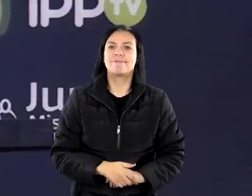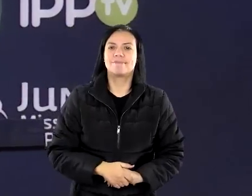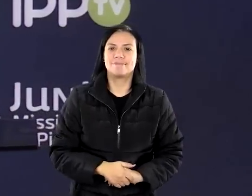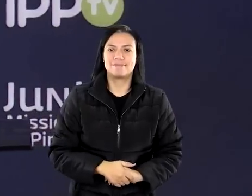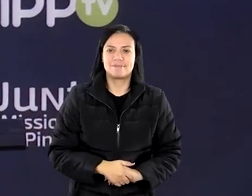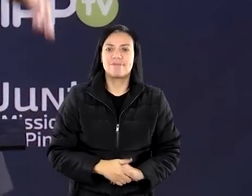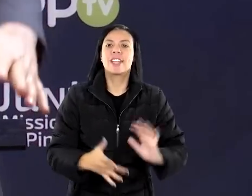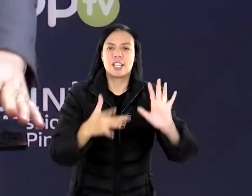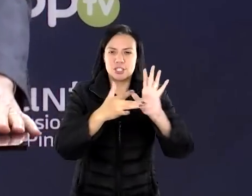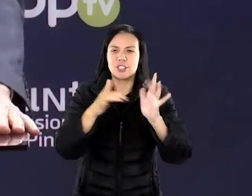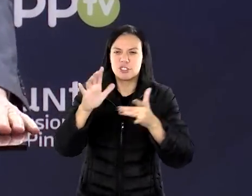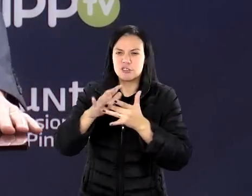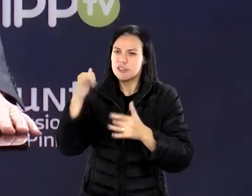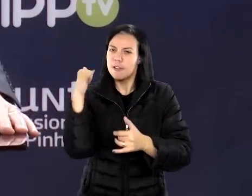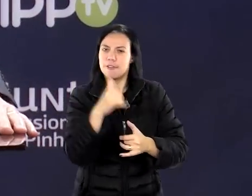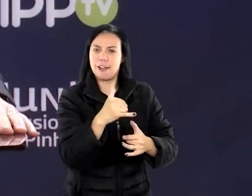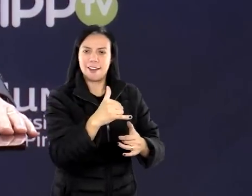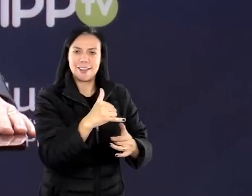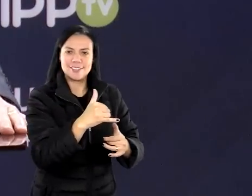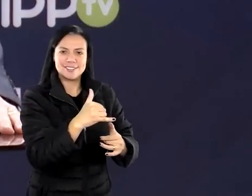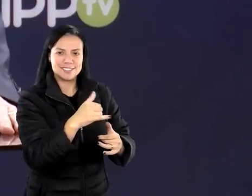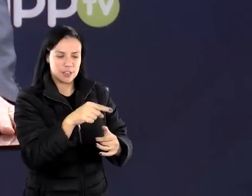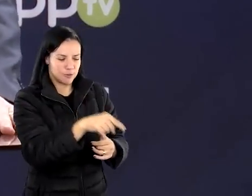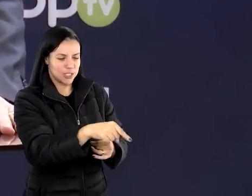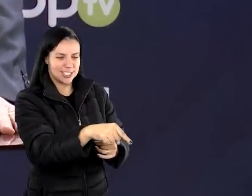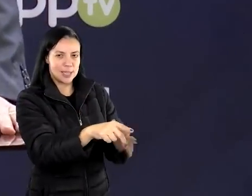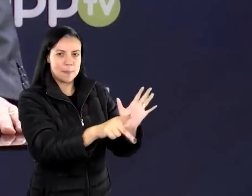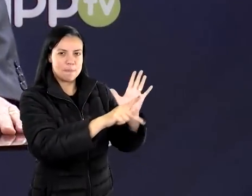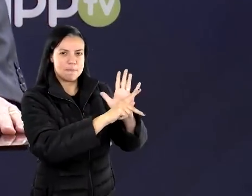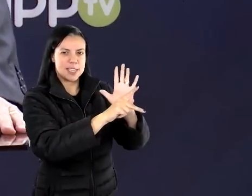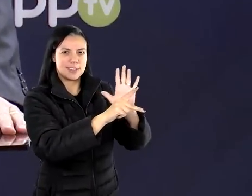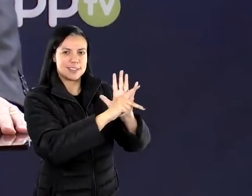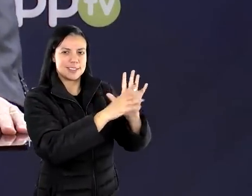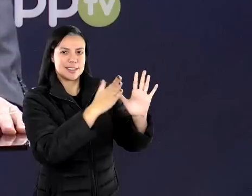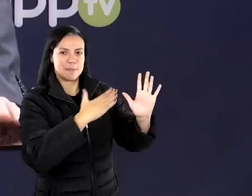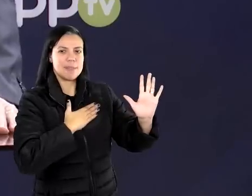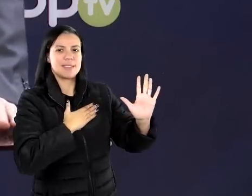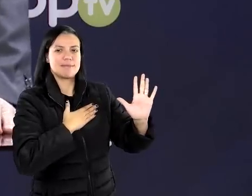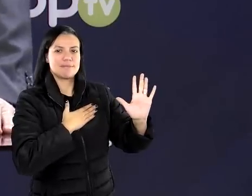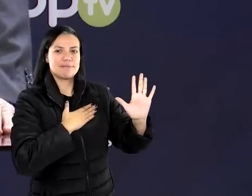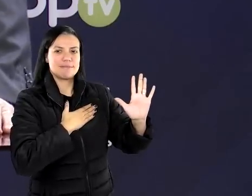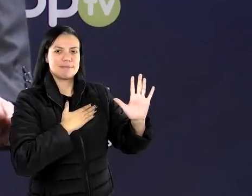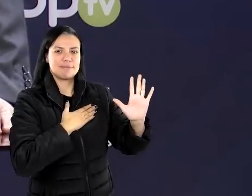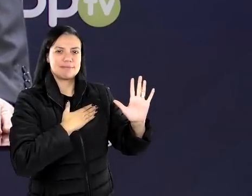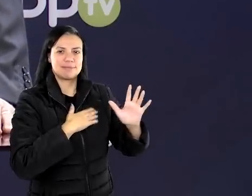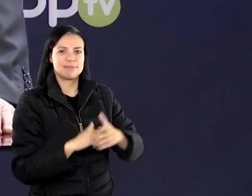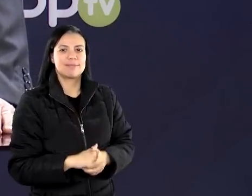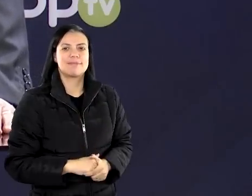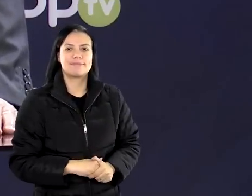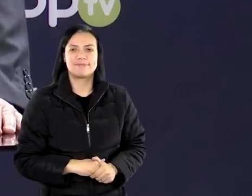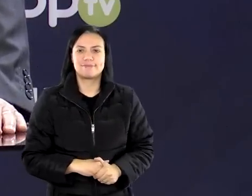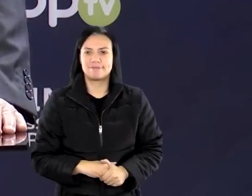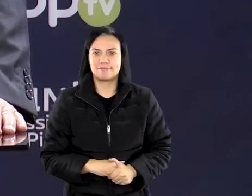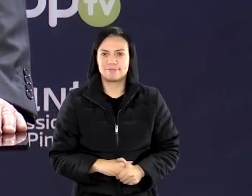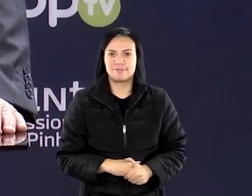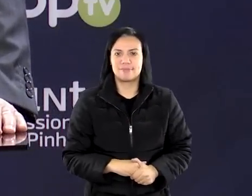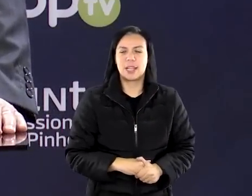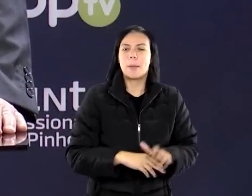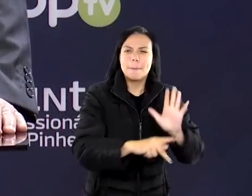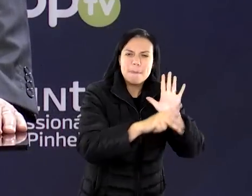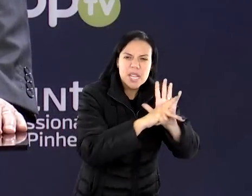Ele vai dizer, esse aqui é meu, eu não vou envergonhar. Ele vai dizer assim, esse cara não vale nada, mas é